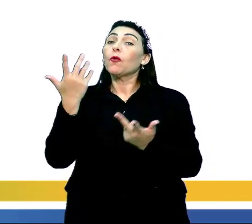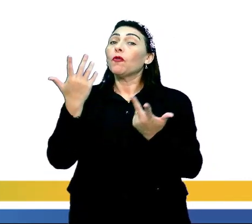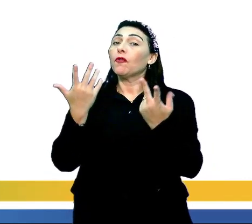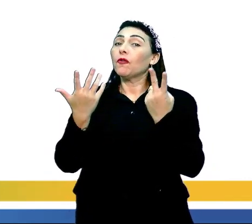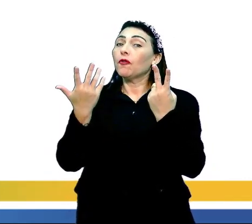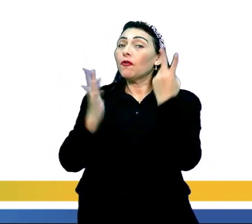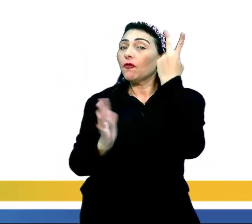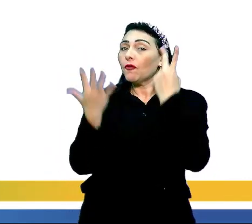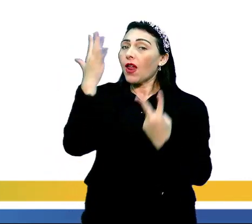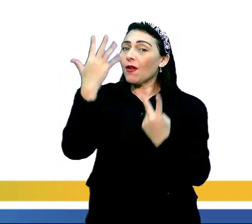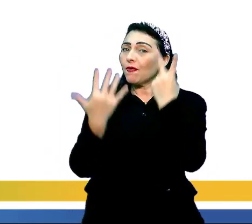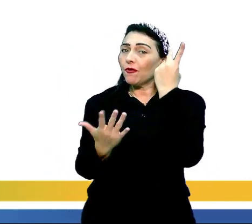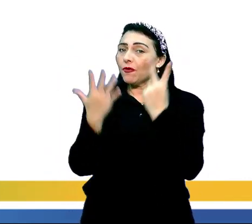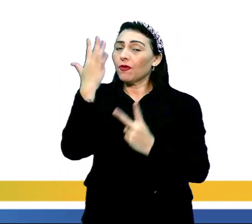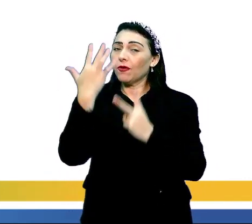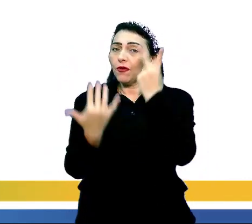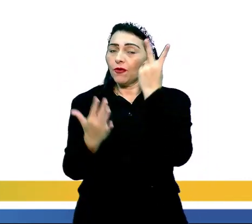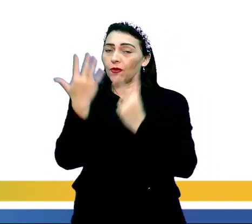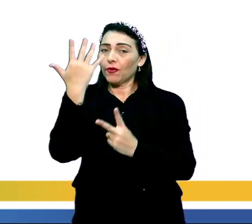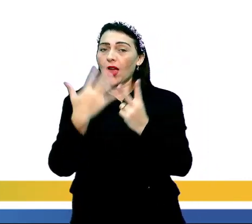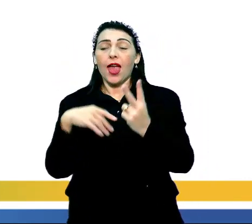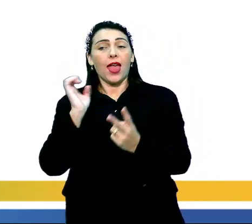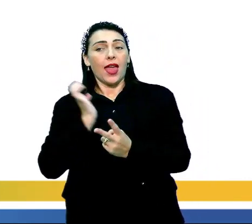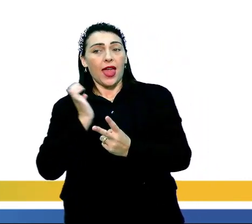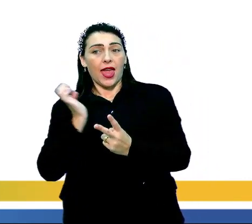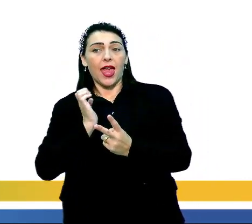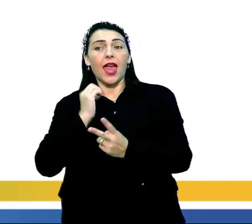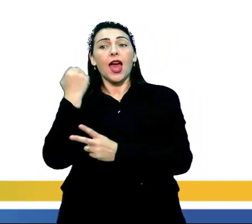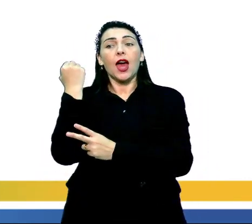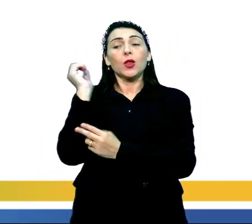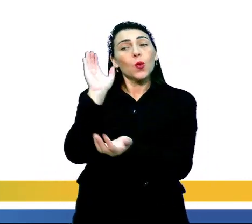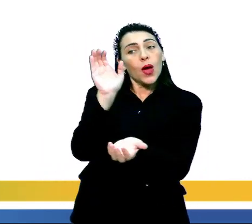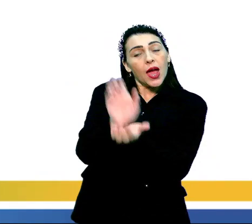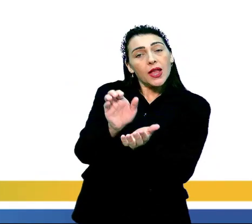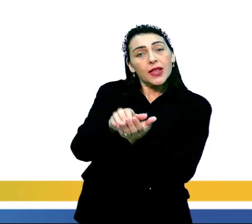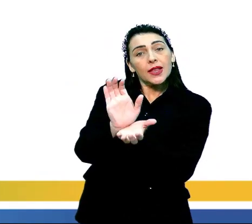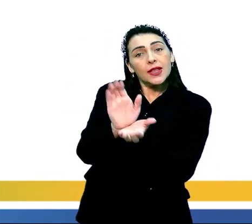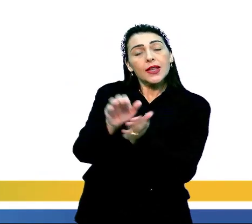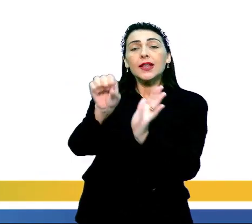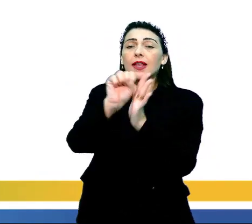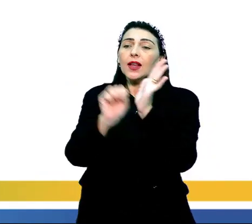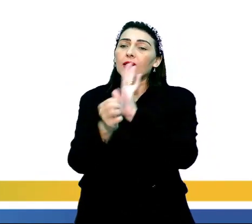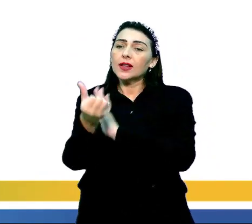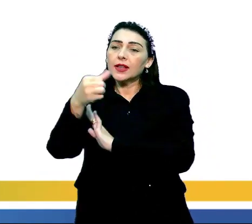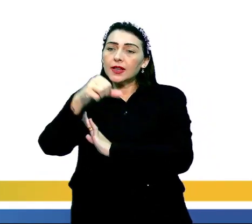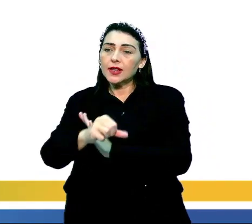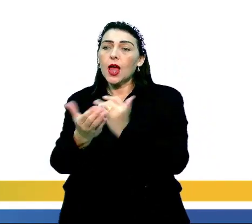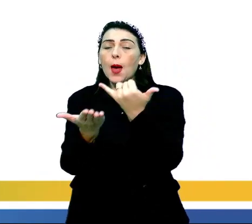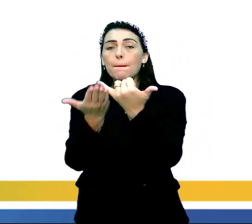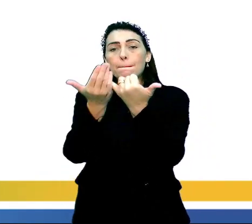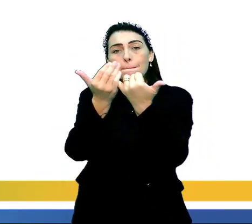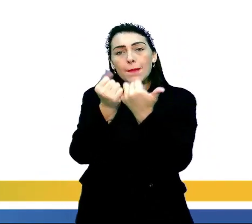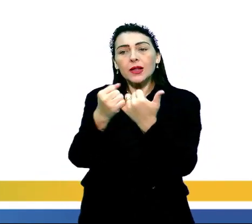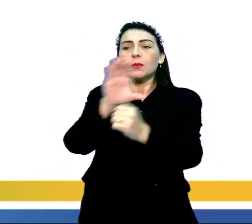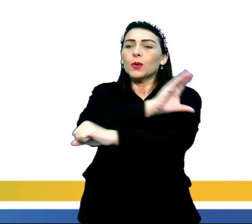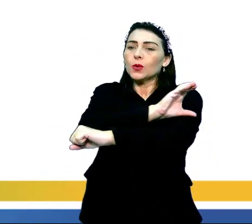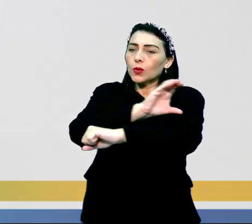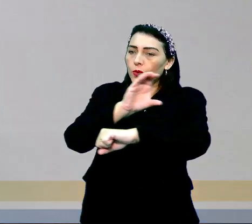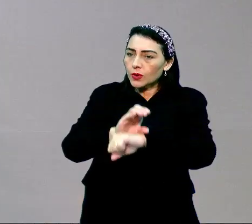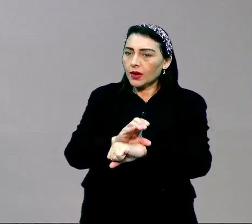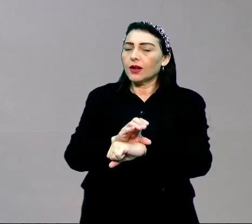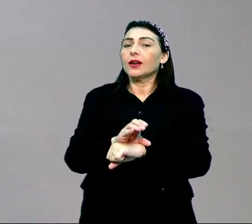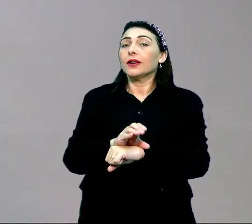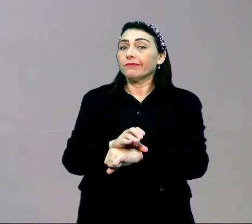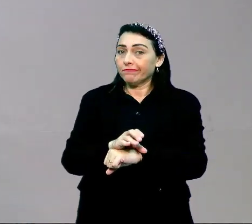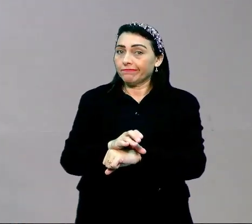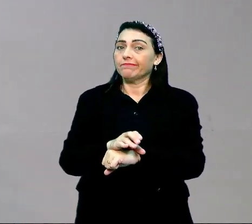frevo, que é mais rica ali no Recife, século XIX, é patrimônio cultural.